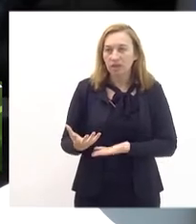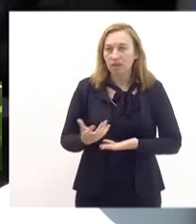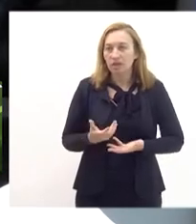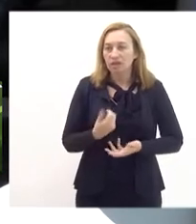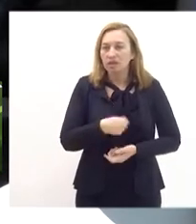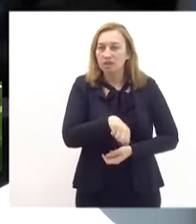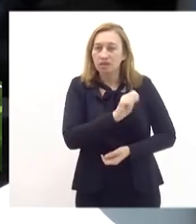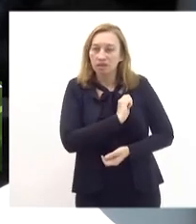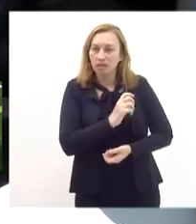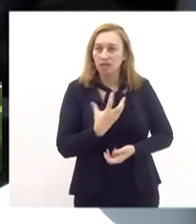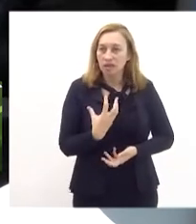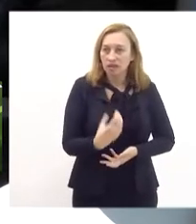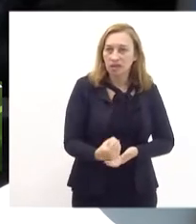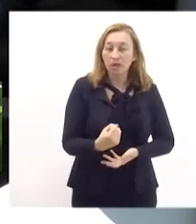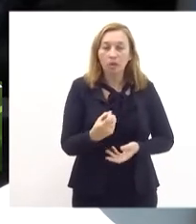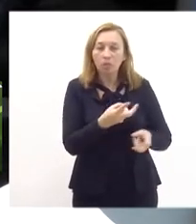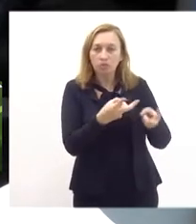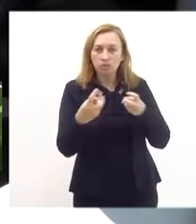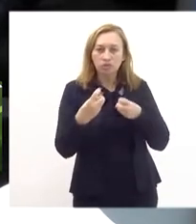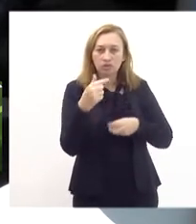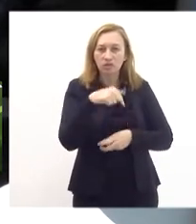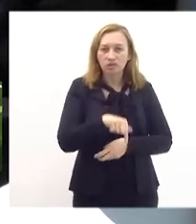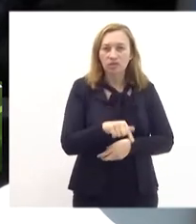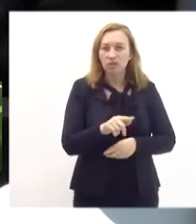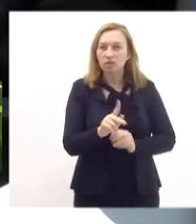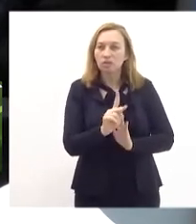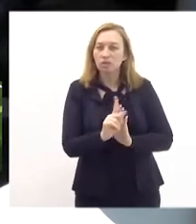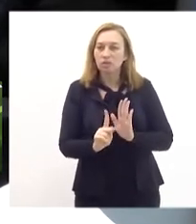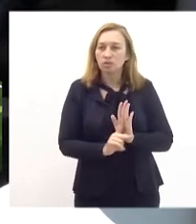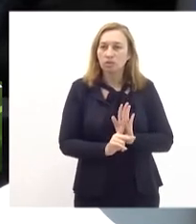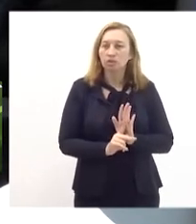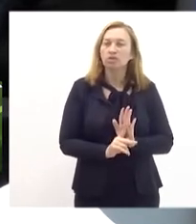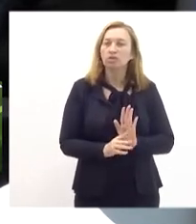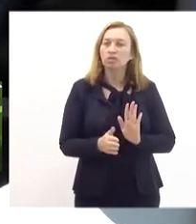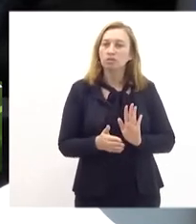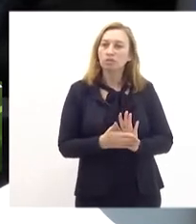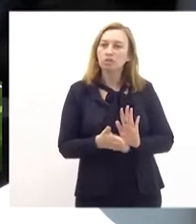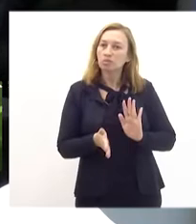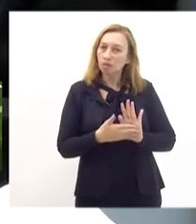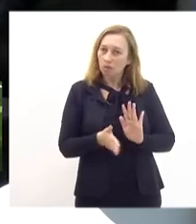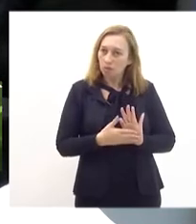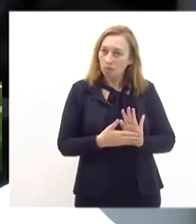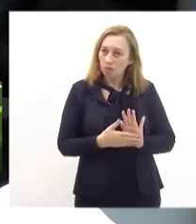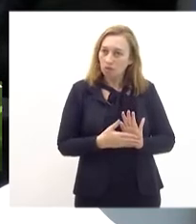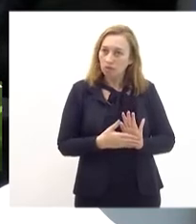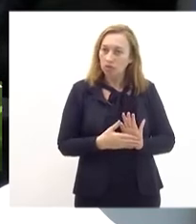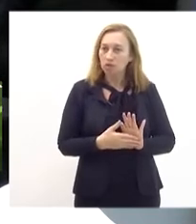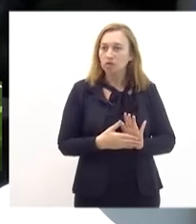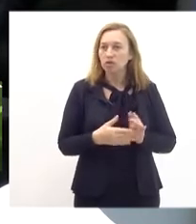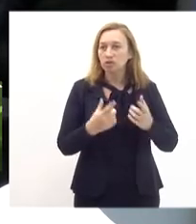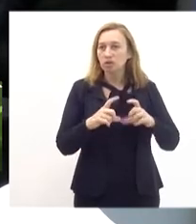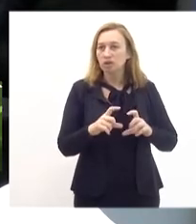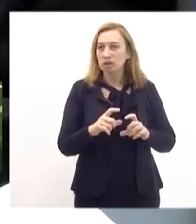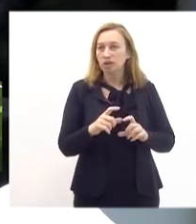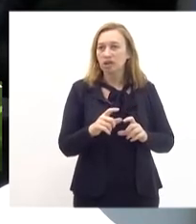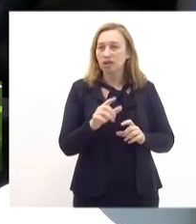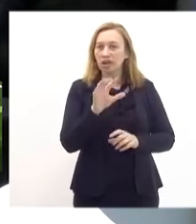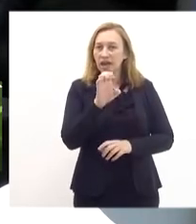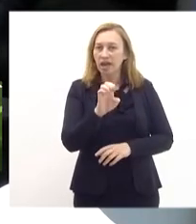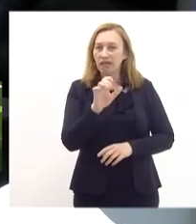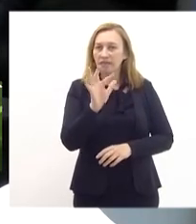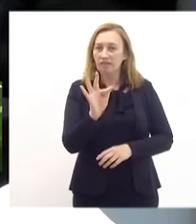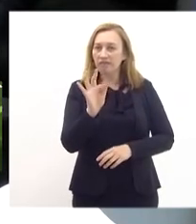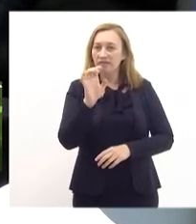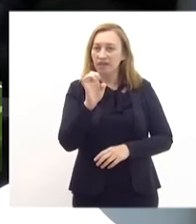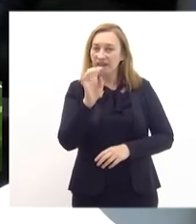fiscais. A gente observa aqui no projeto que, de forma proposital, foi colocada a nomenclatura da efetividade,